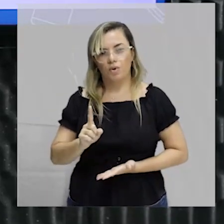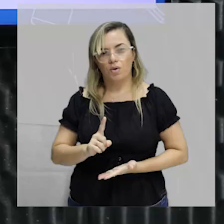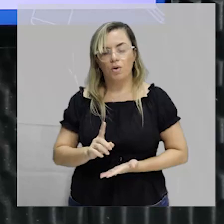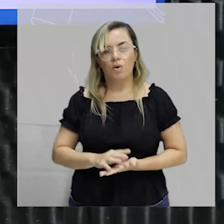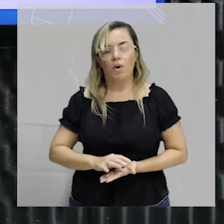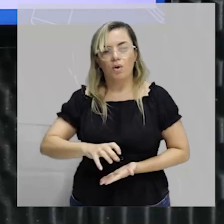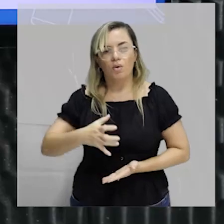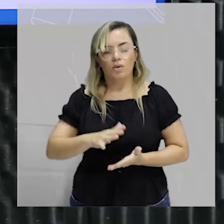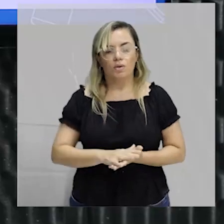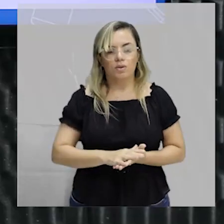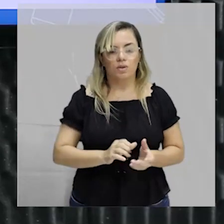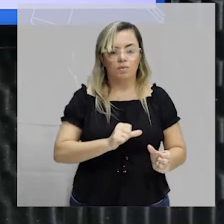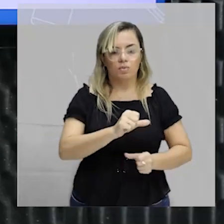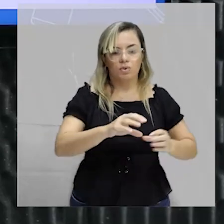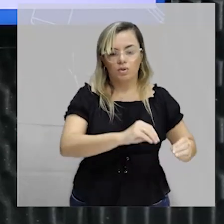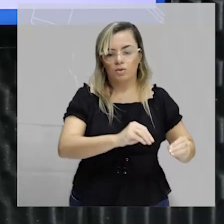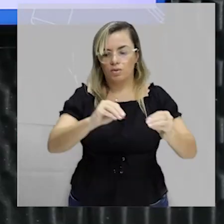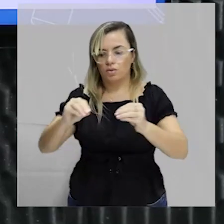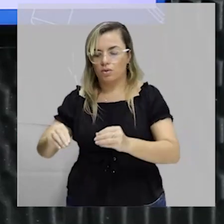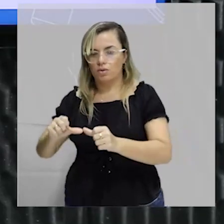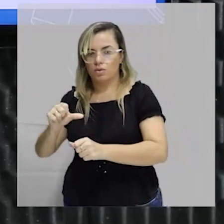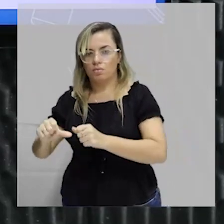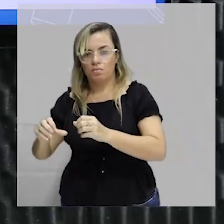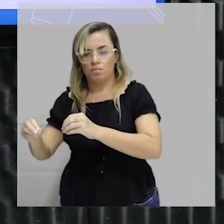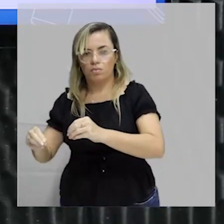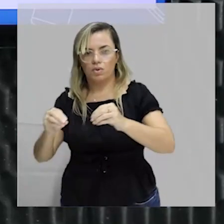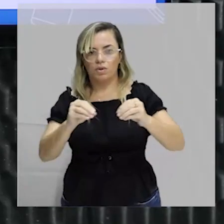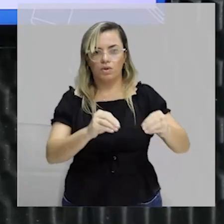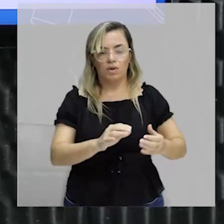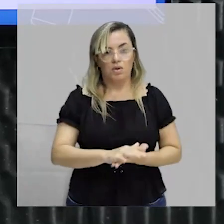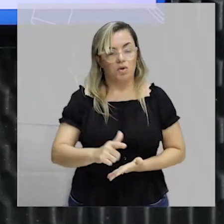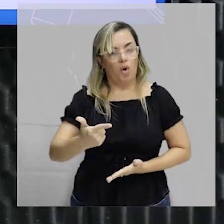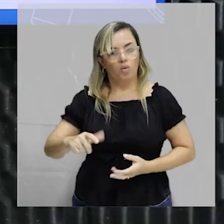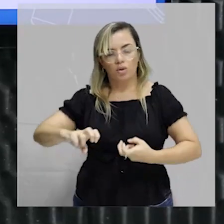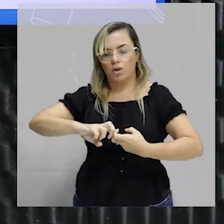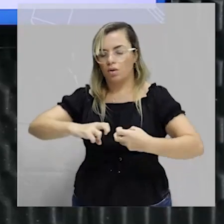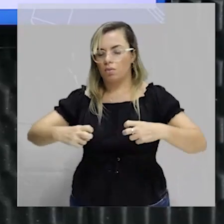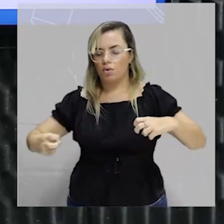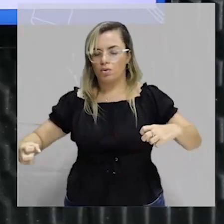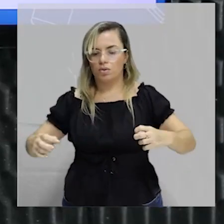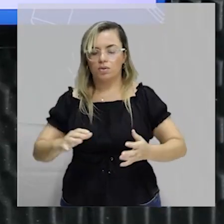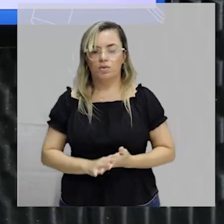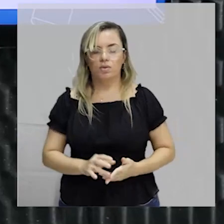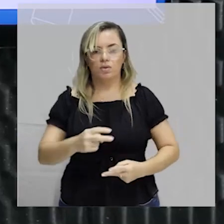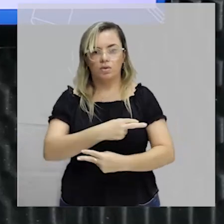migração de um grupo para o outro, para que não haja acasalamento entre esses indivíduos